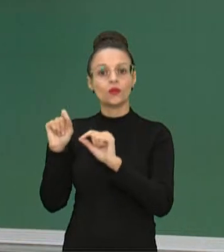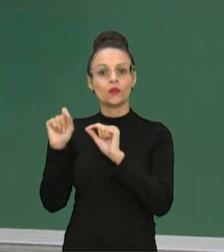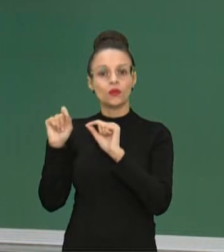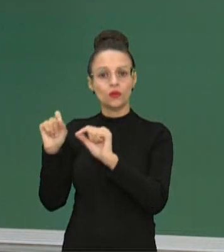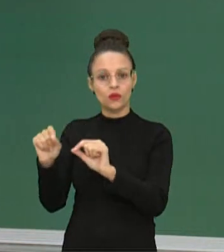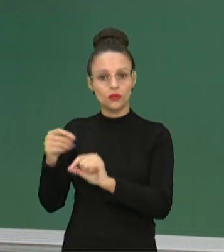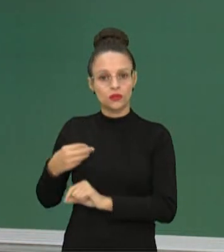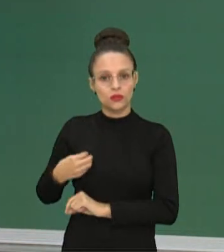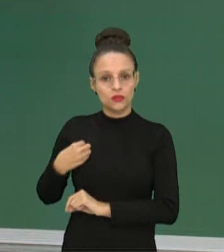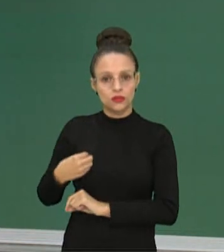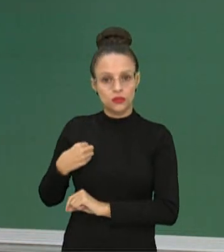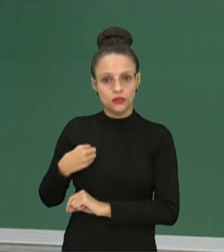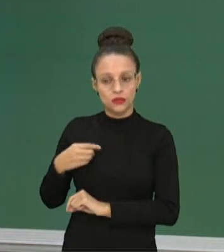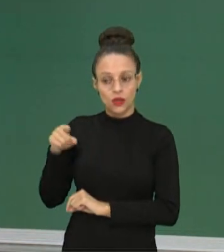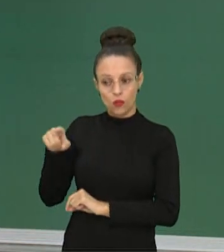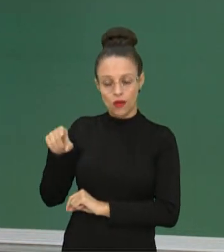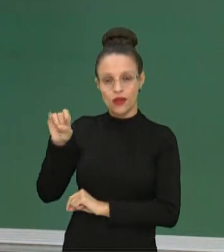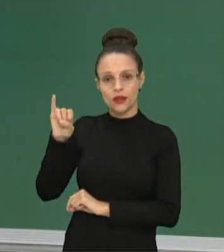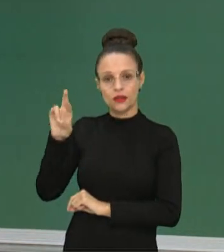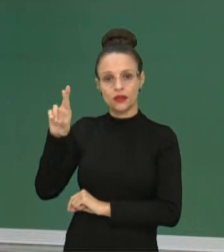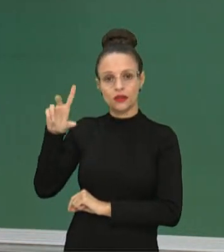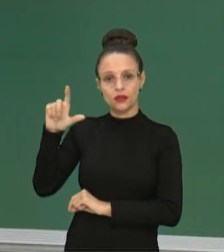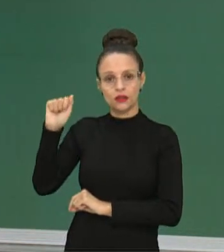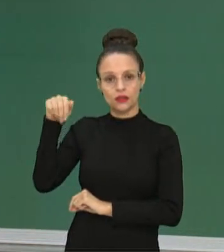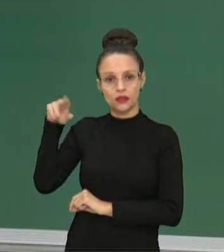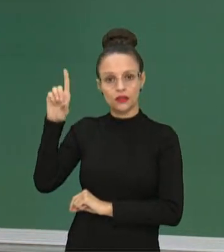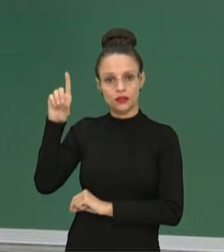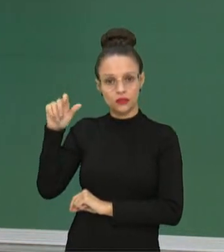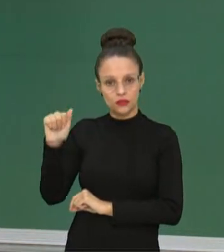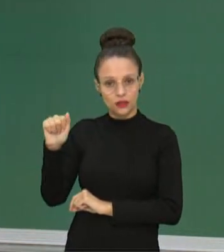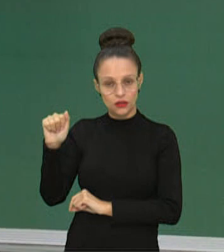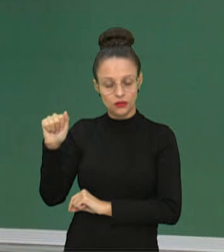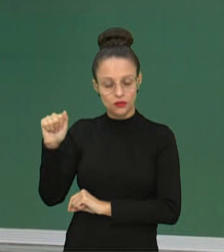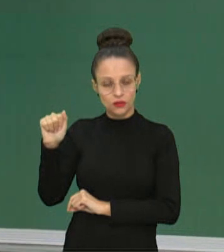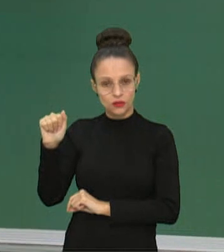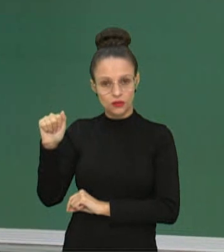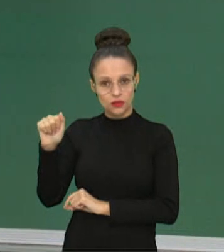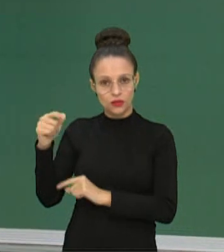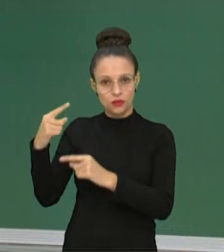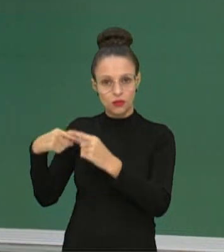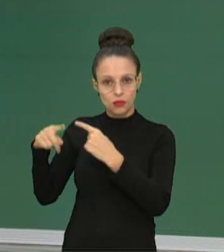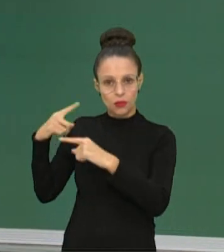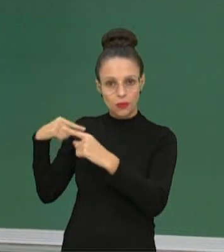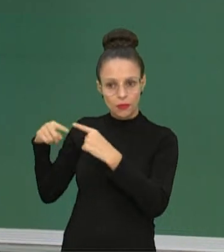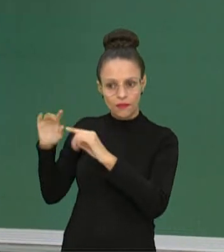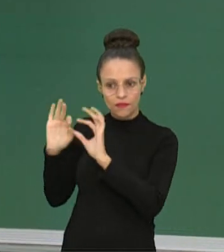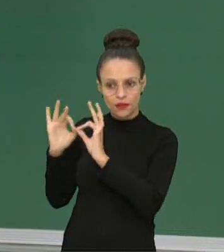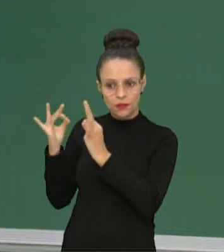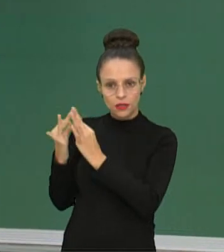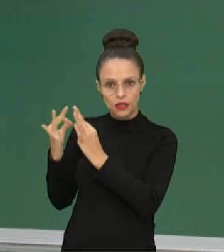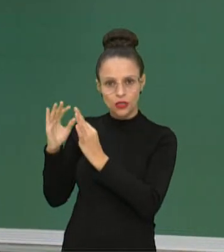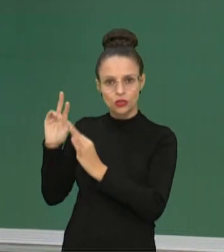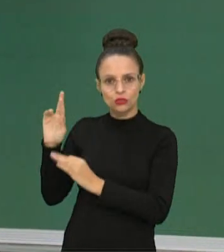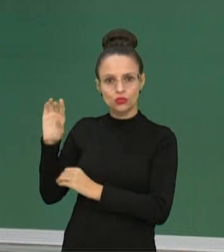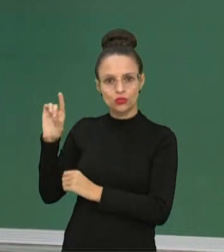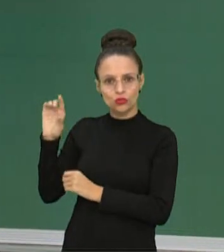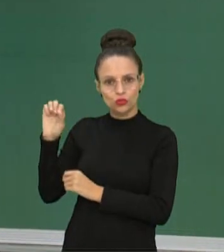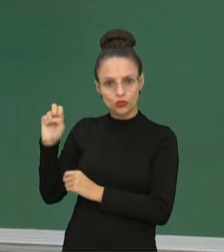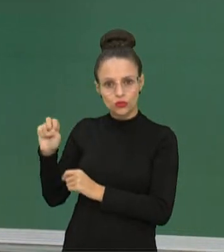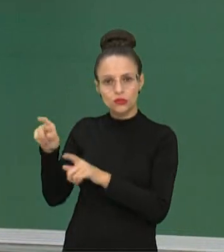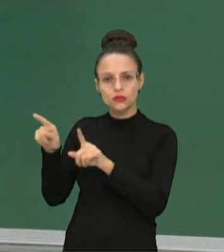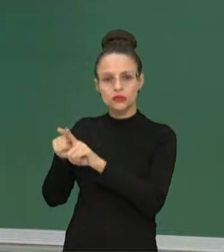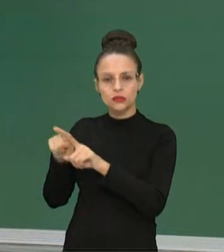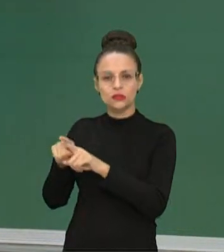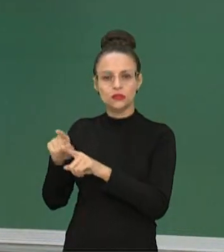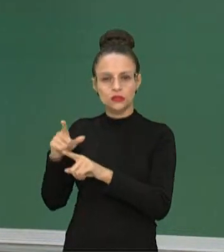estão na Irlanda. Lembre-se que lá das famílias do Tudors, inclusive tem uma